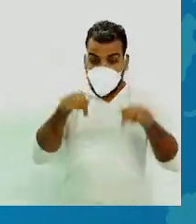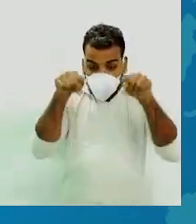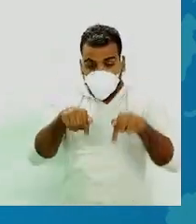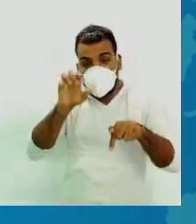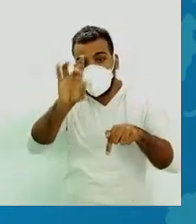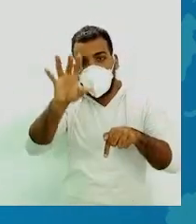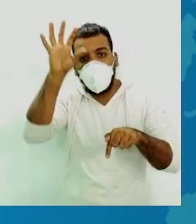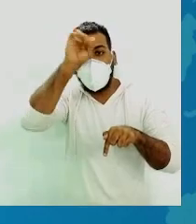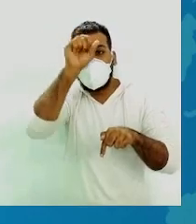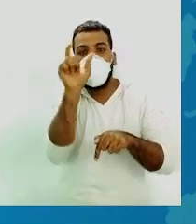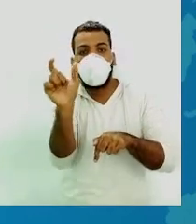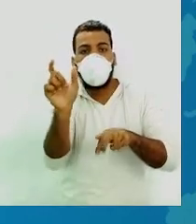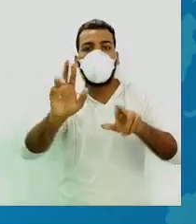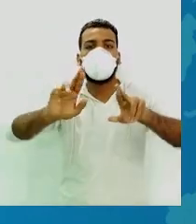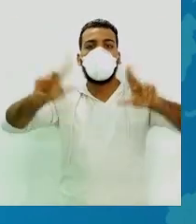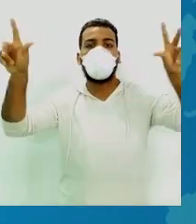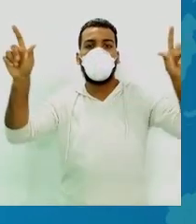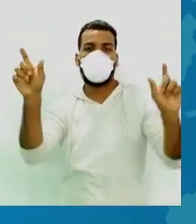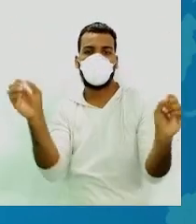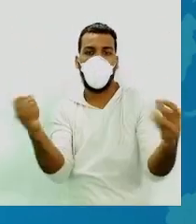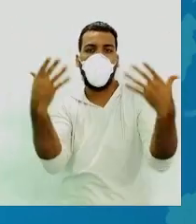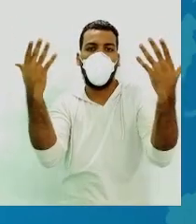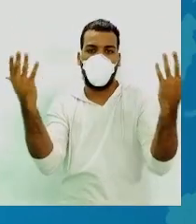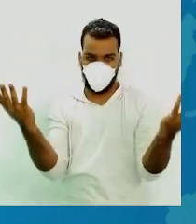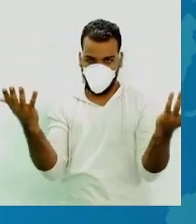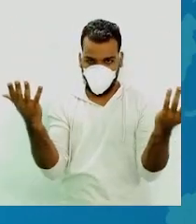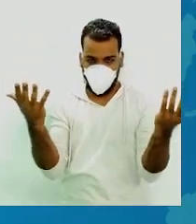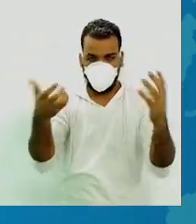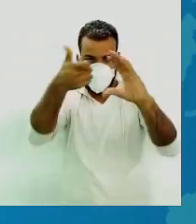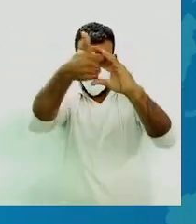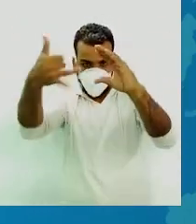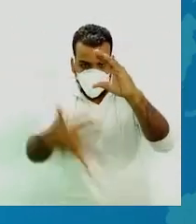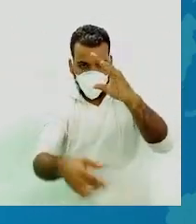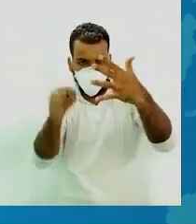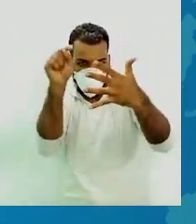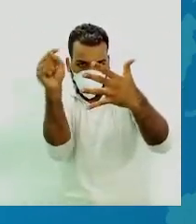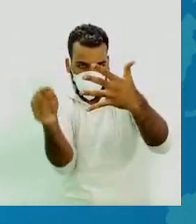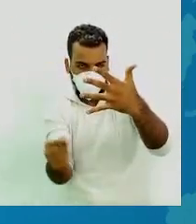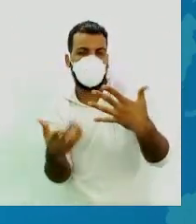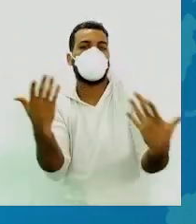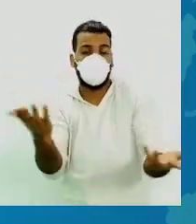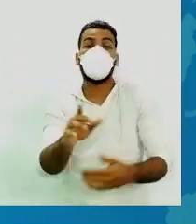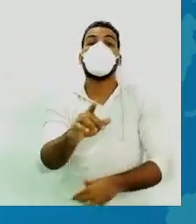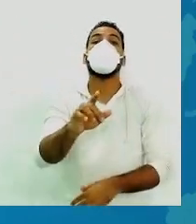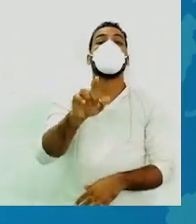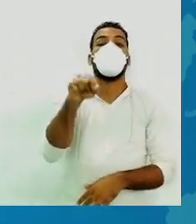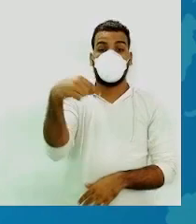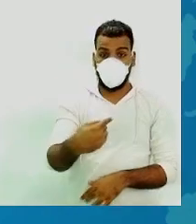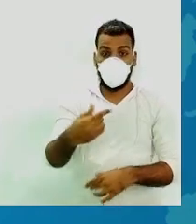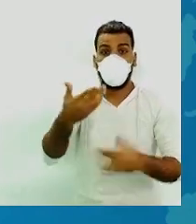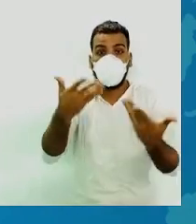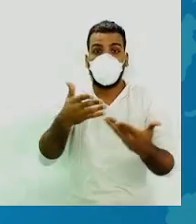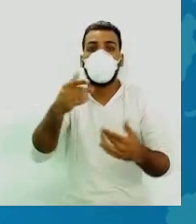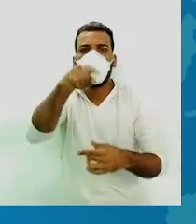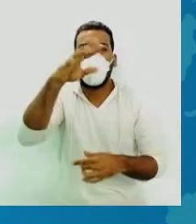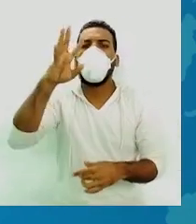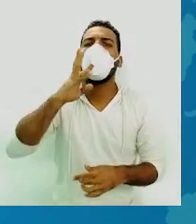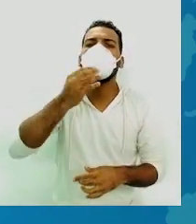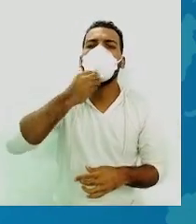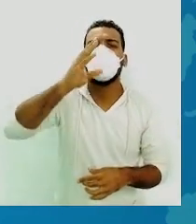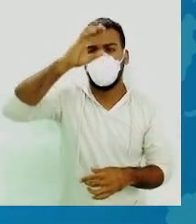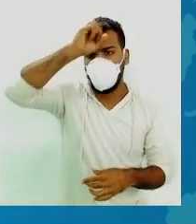vamos caracterizar, aqui nós vamos definir, nós vamos ampliar aquilo que vocês já